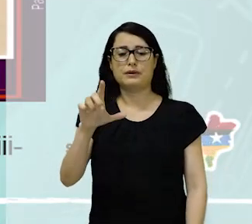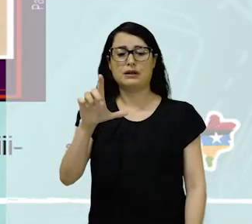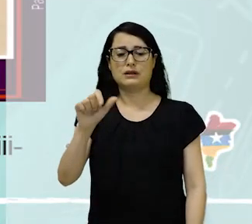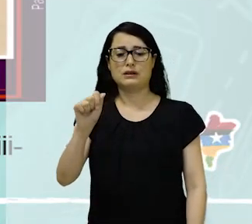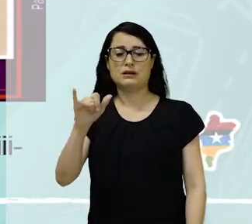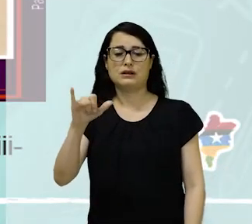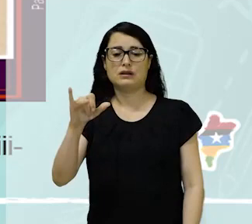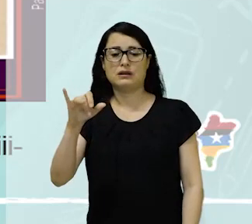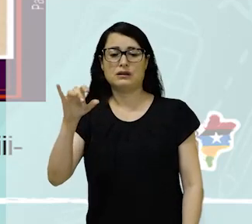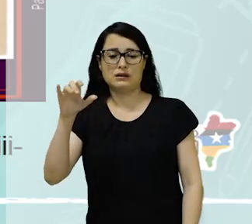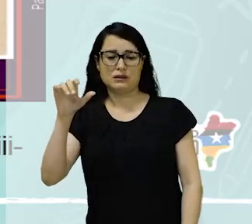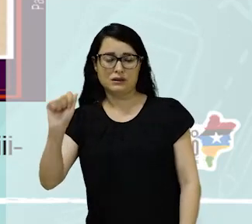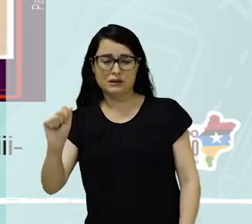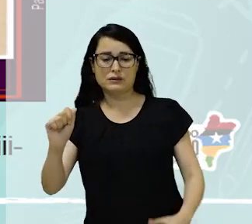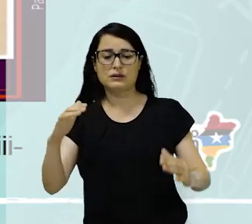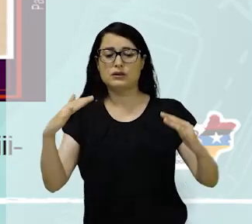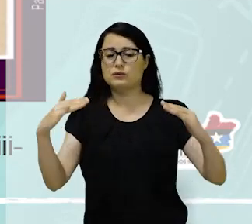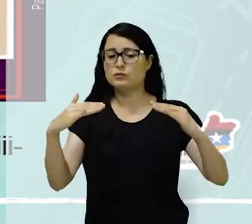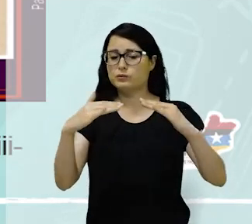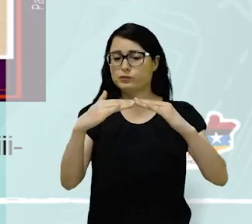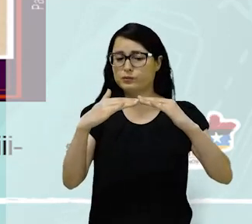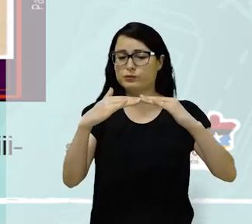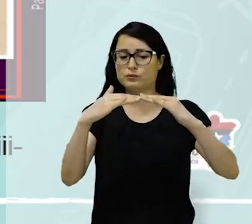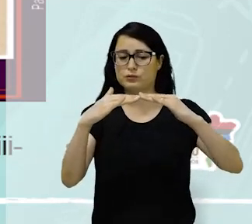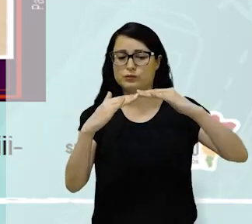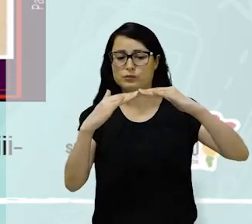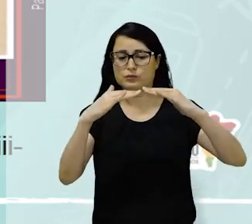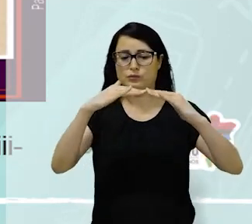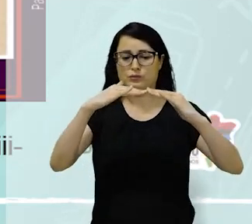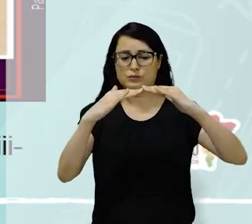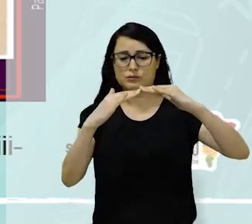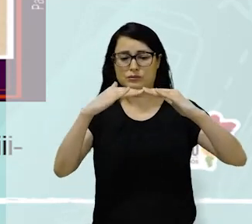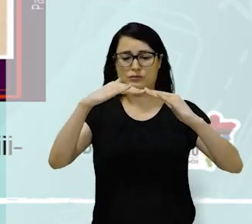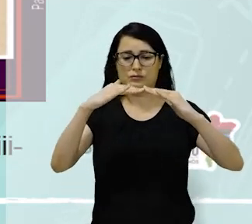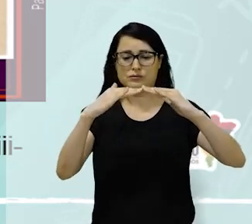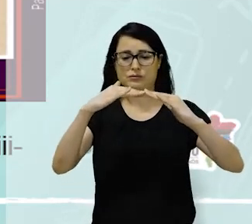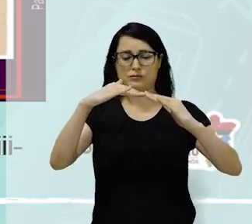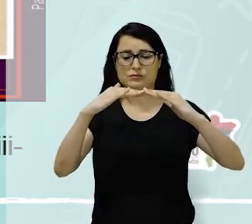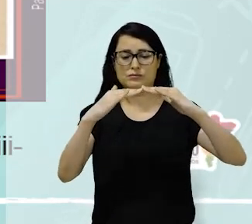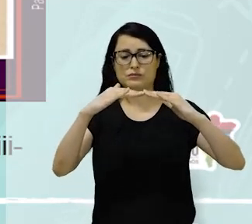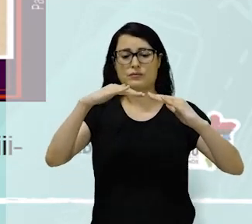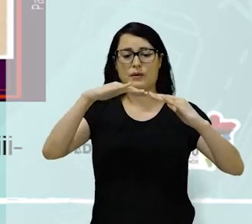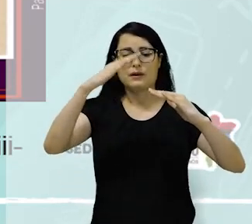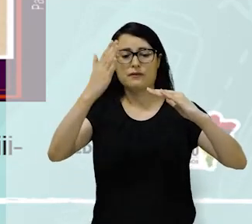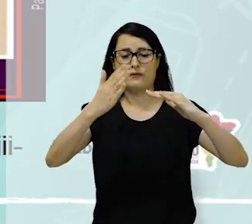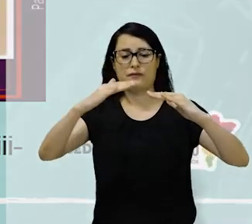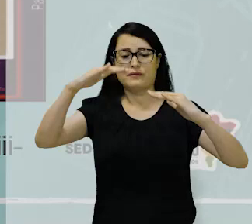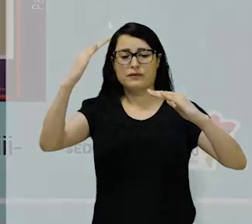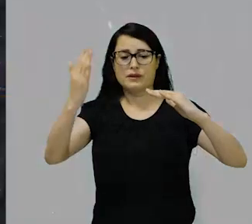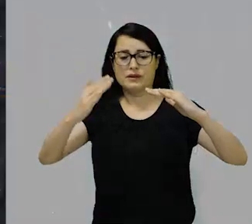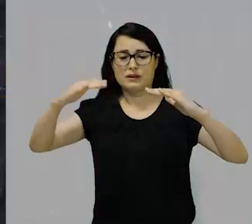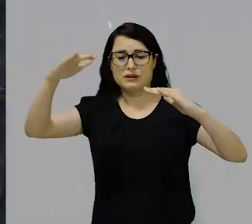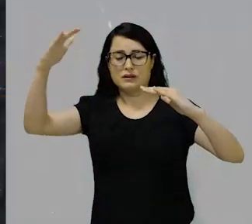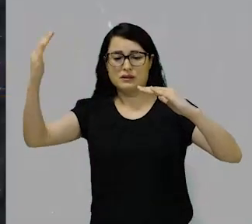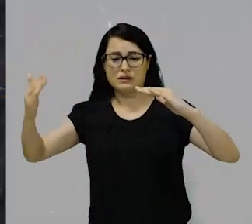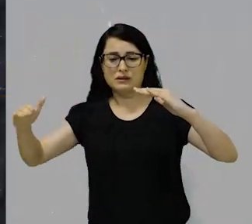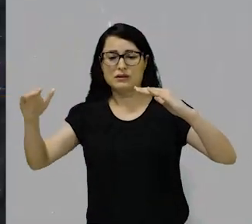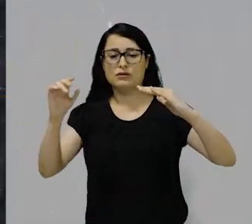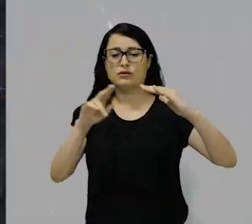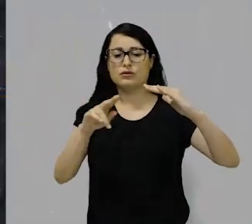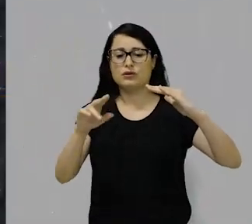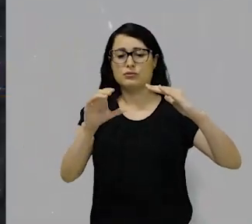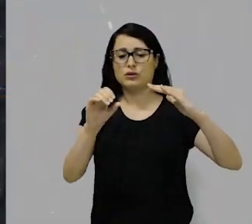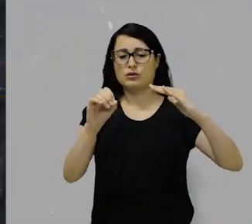se encontraram, ocorreu o processo de subducção e formou aí a maior cadeia montanhosa aí do mundo, né? A Cordilheira